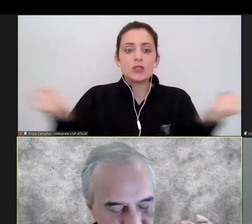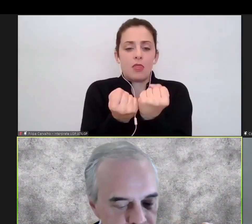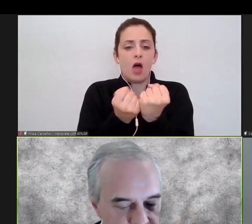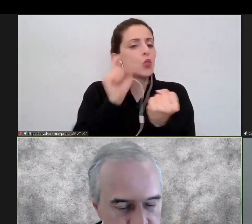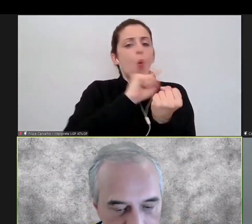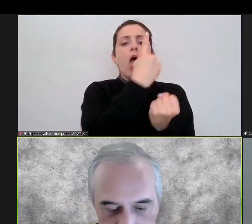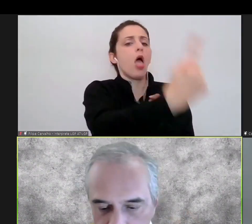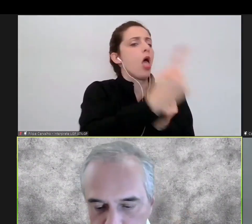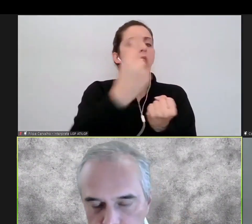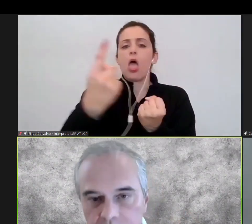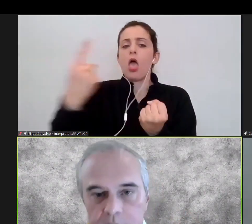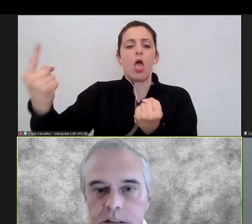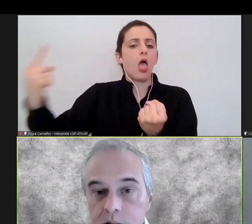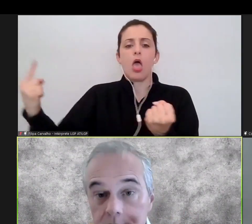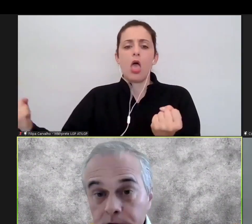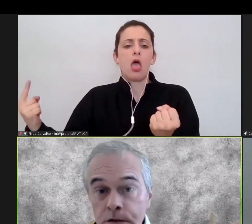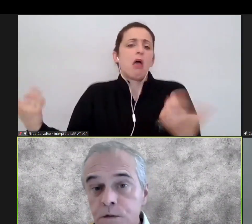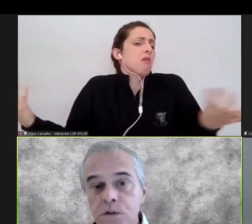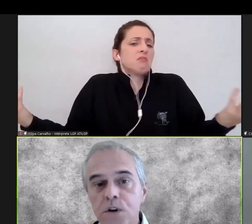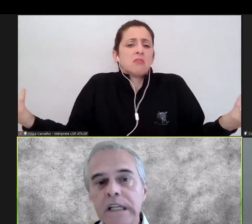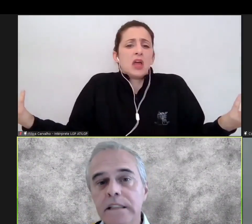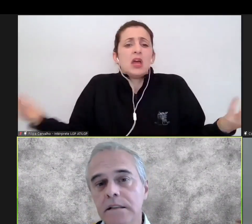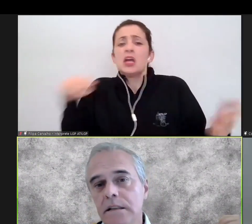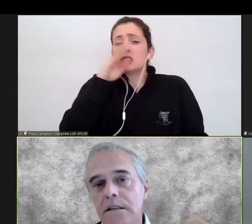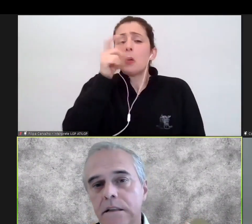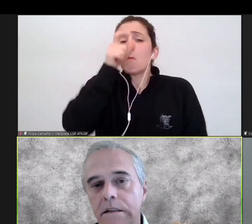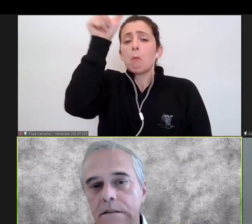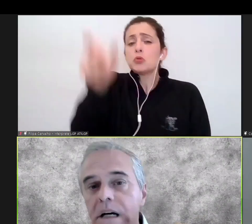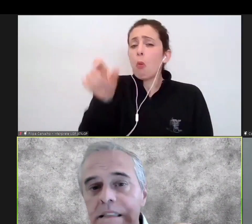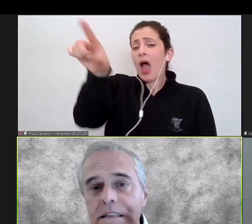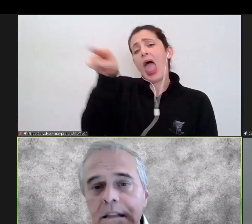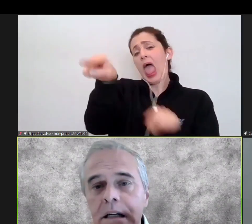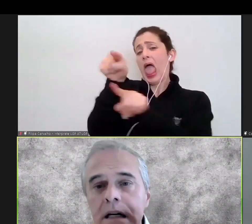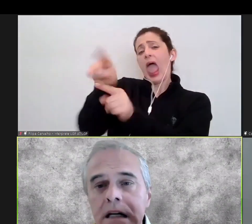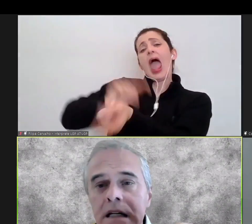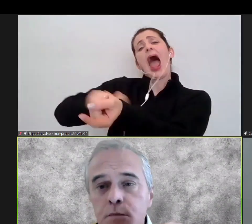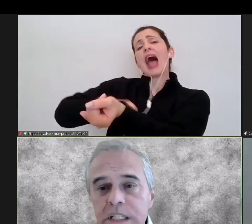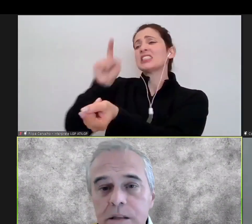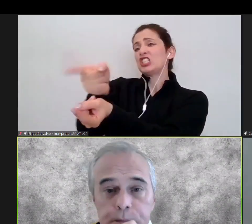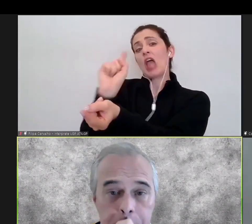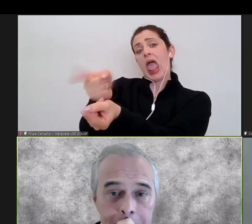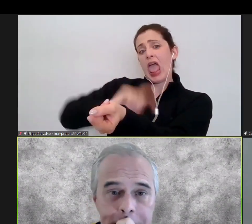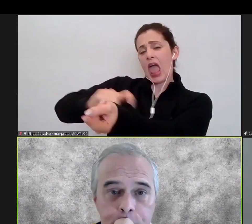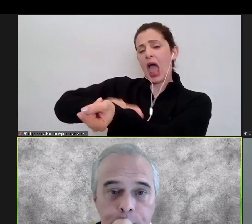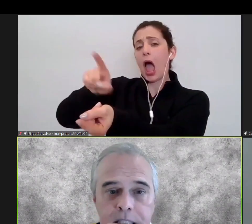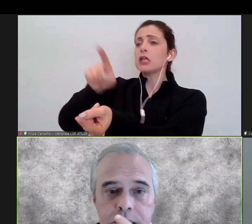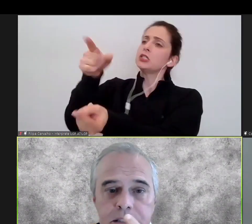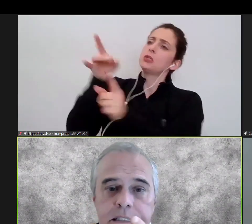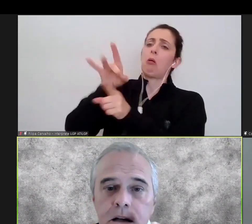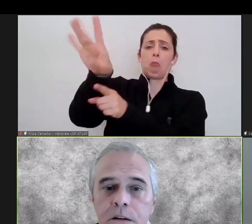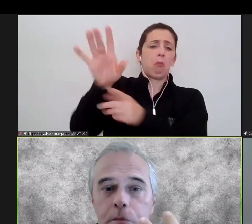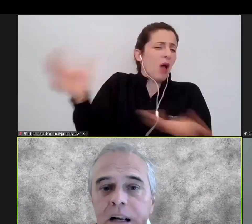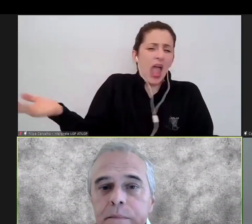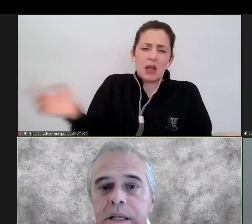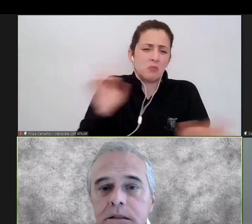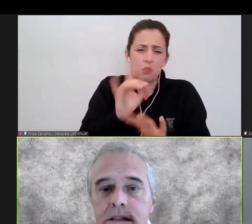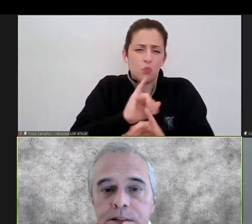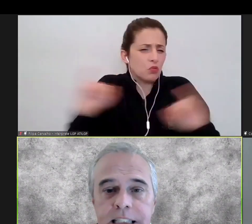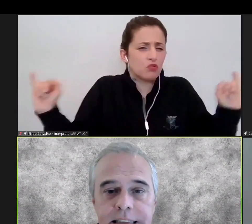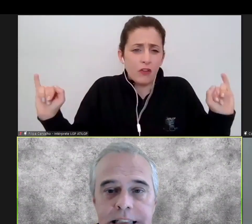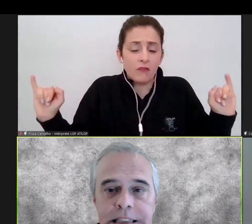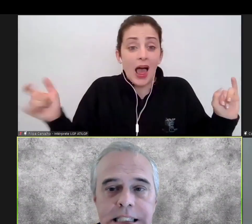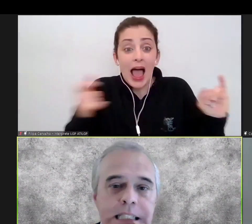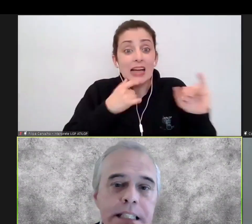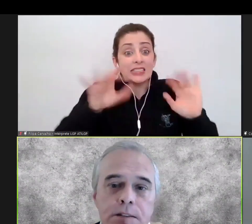vamos identificá-las e excluí-las. Não funciona, não é assim. Então, por exemplo, com relação assim, ao apagamento, se